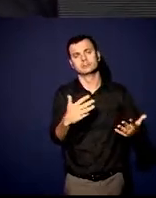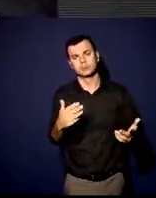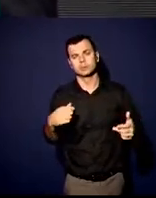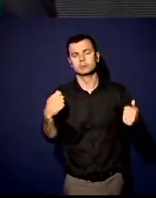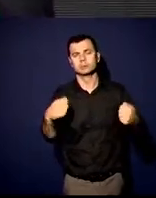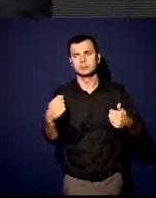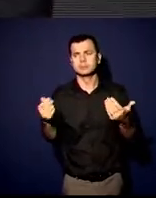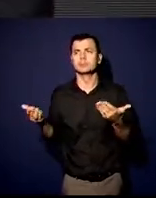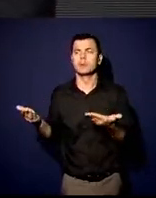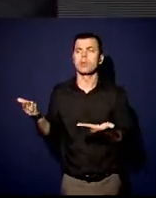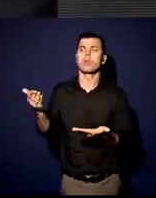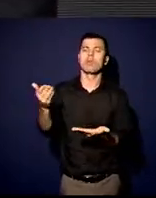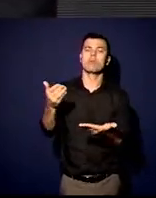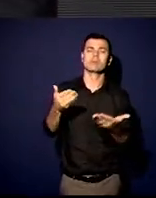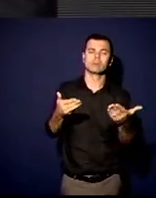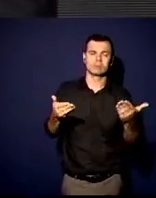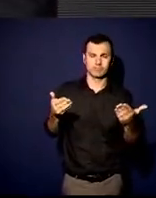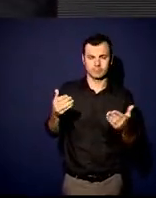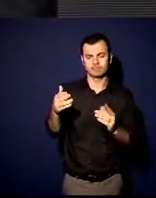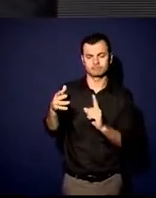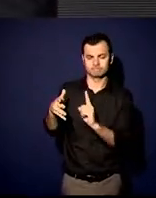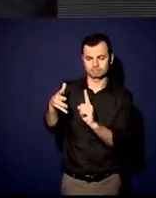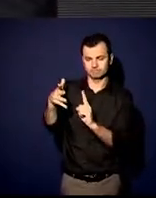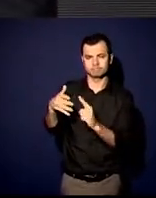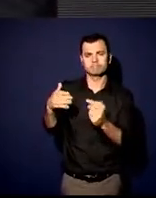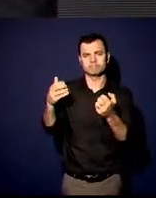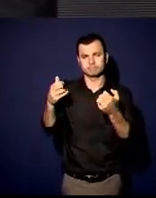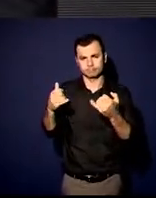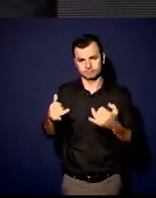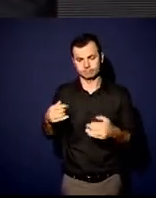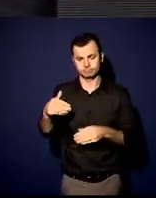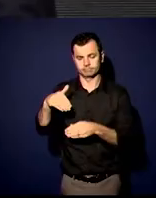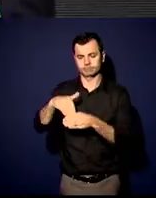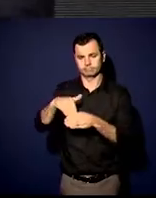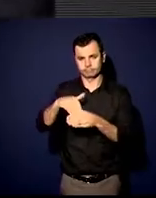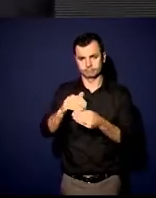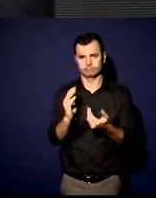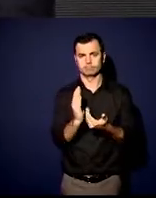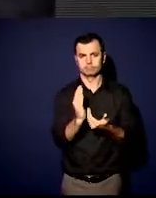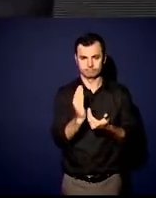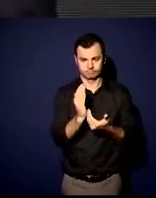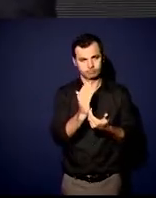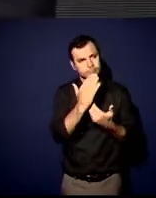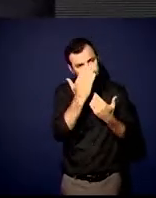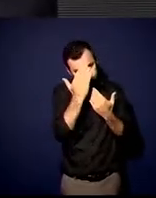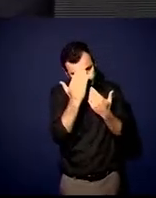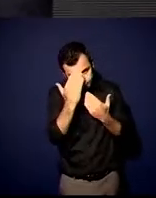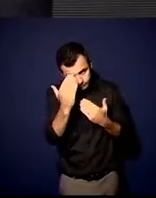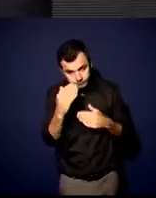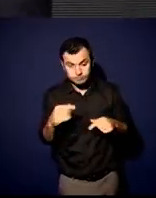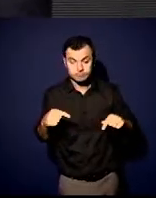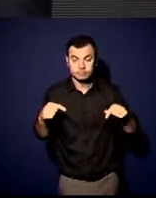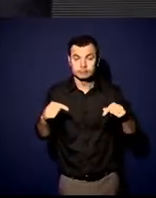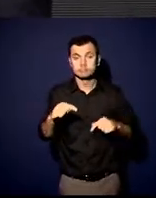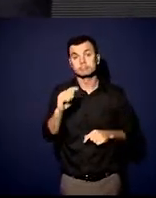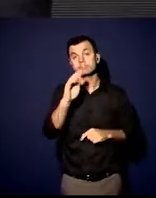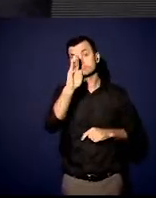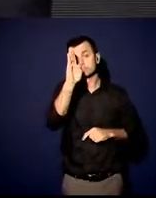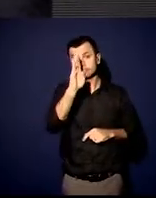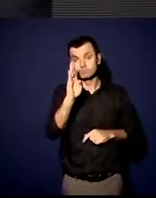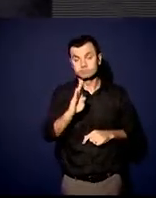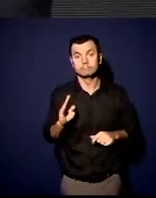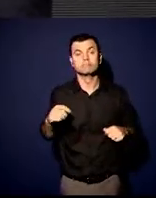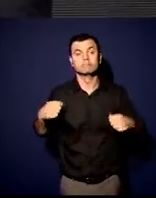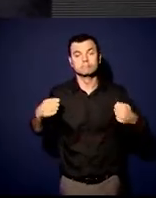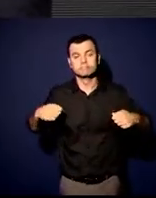o que eu falei no meu discurso agradecendo os votos que tive na Câmara é que nós precisamos no Brasil fazer